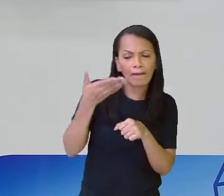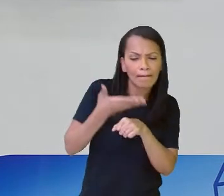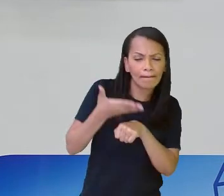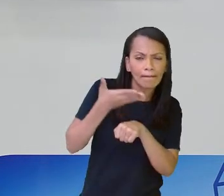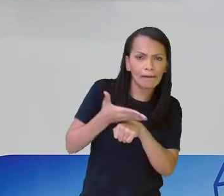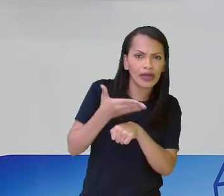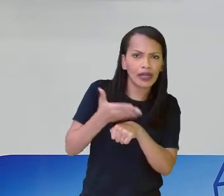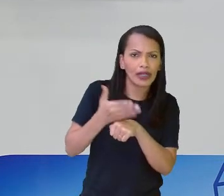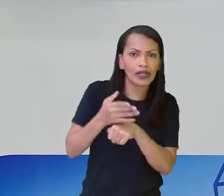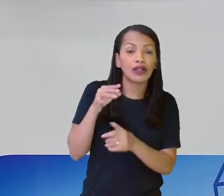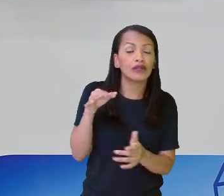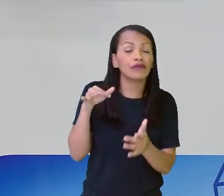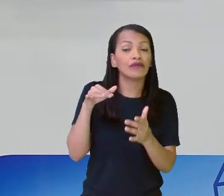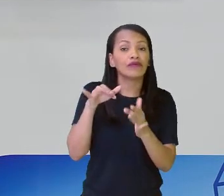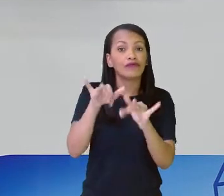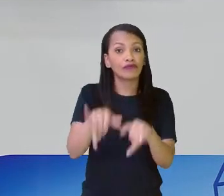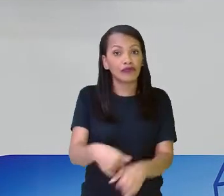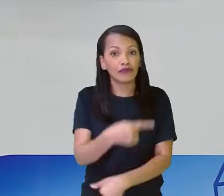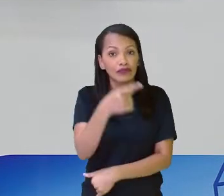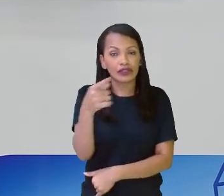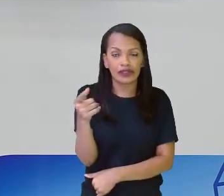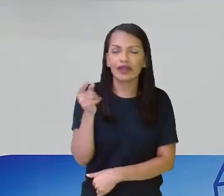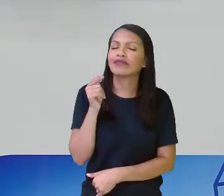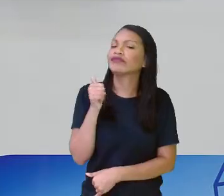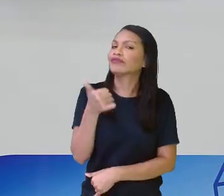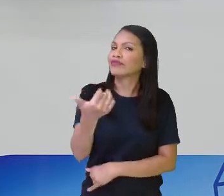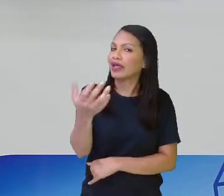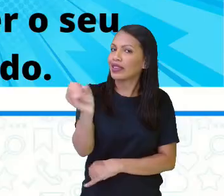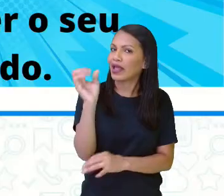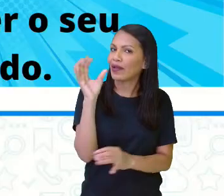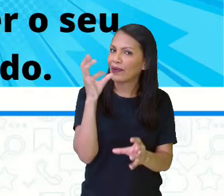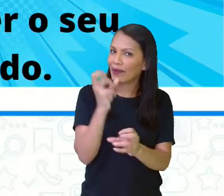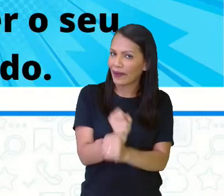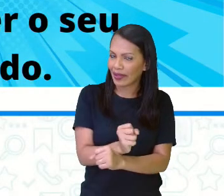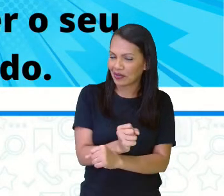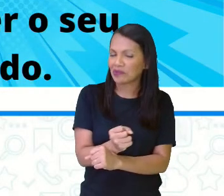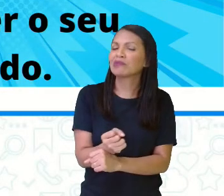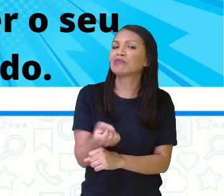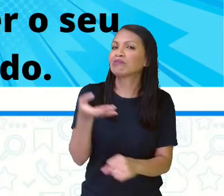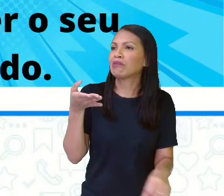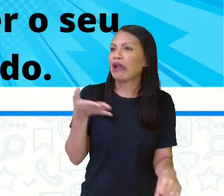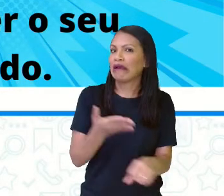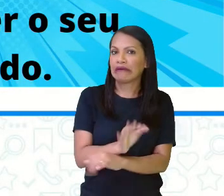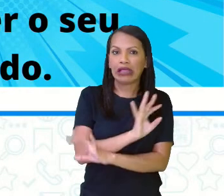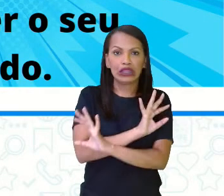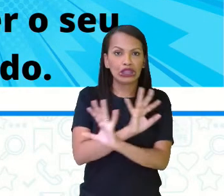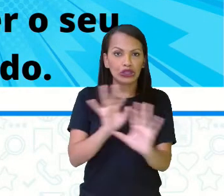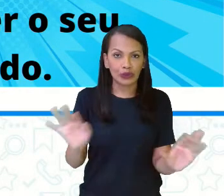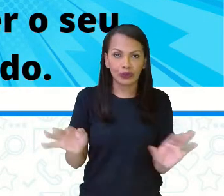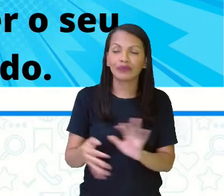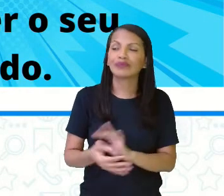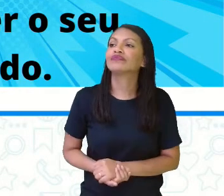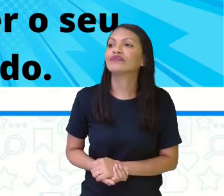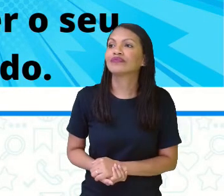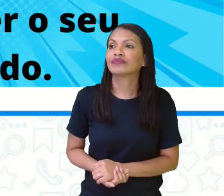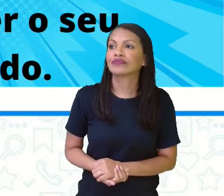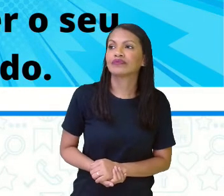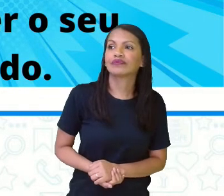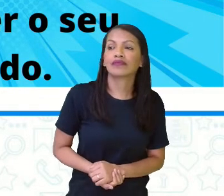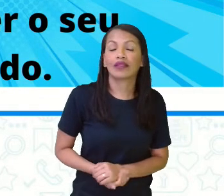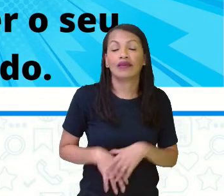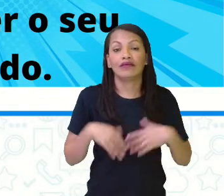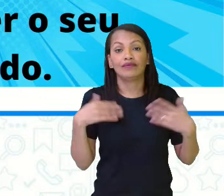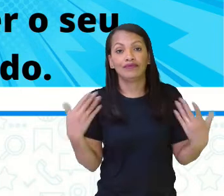no final você vai estar tirando nota 10. Então aqui, vamos aprender um pouco sobre o lixo. Para a realização de um